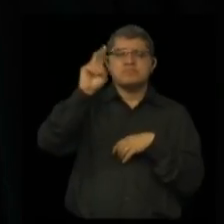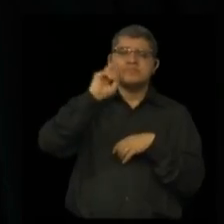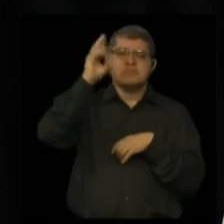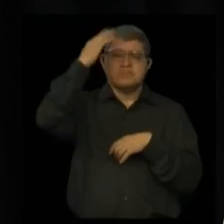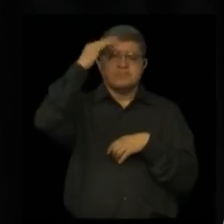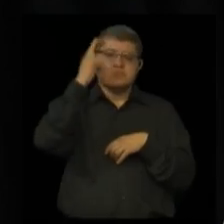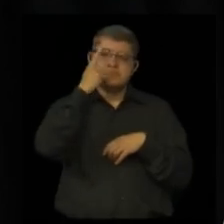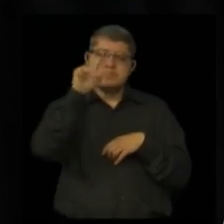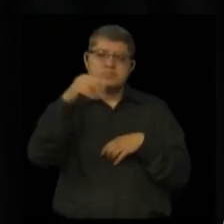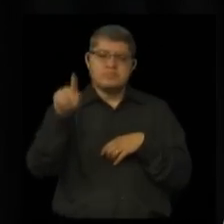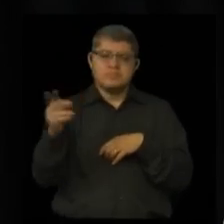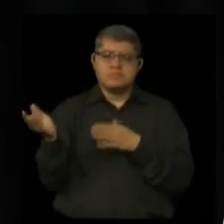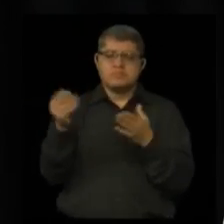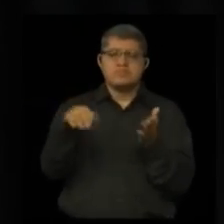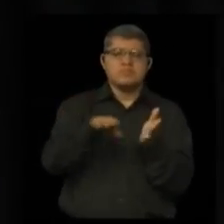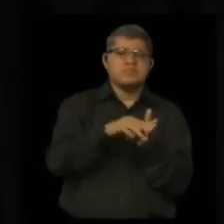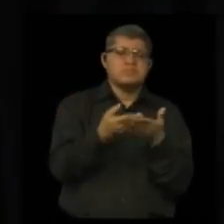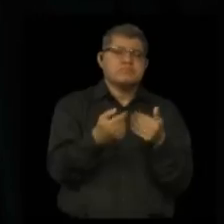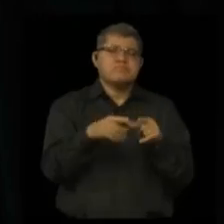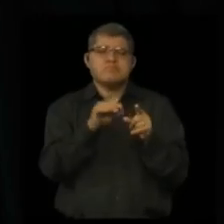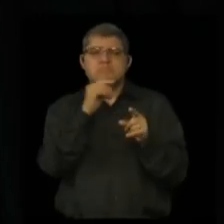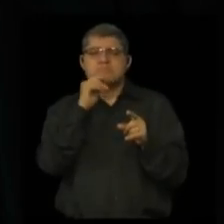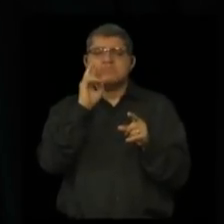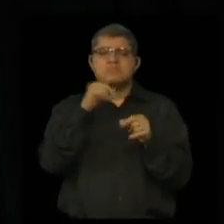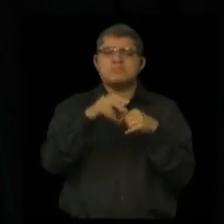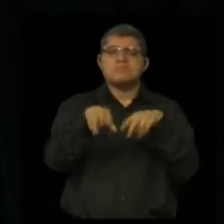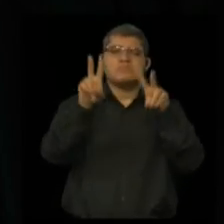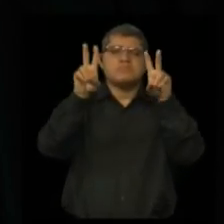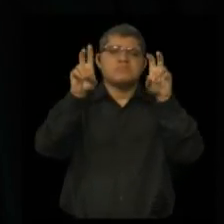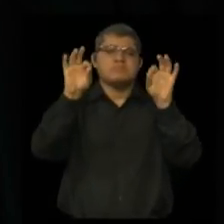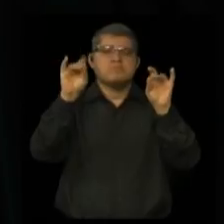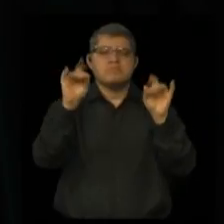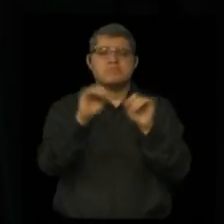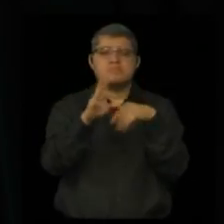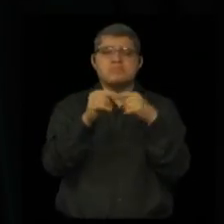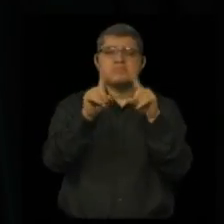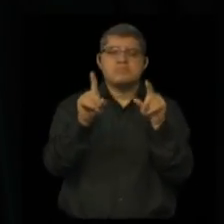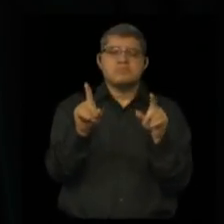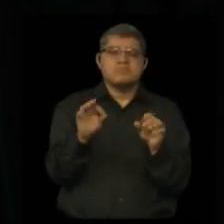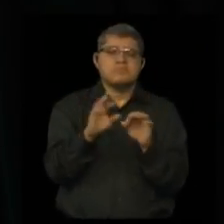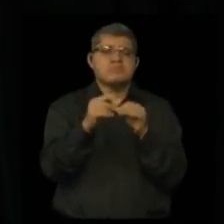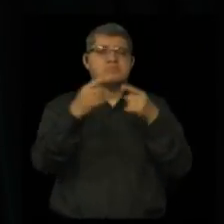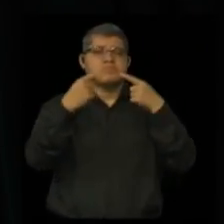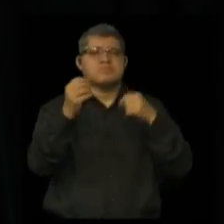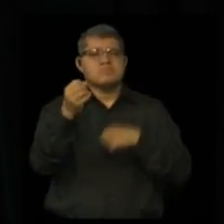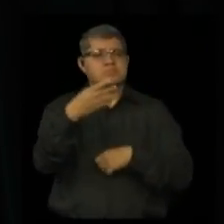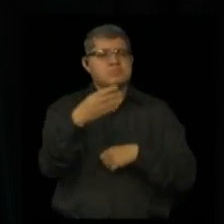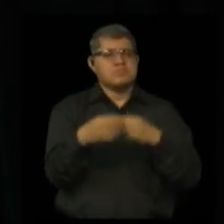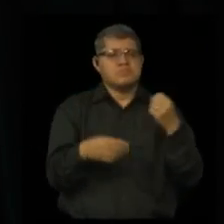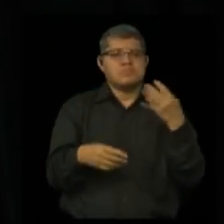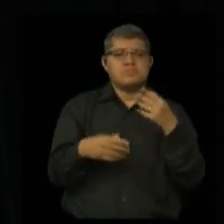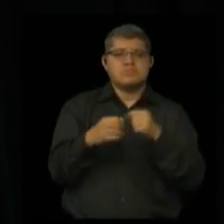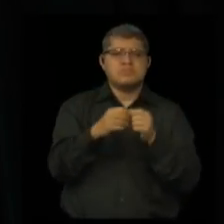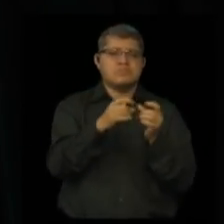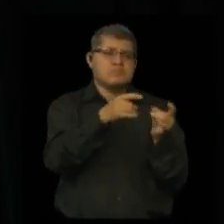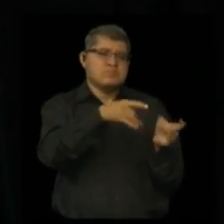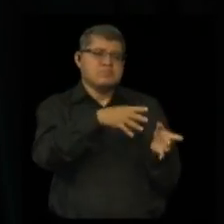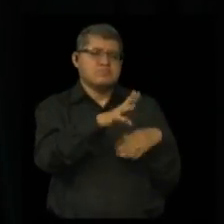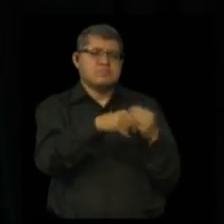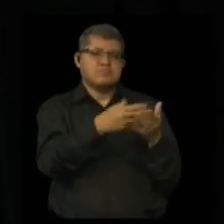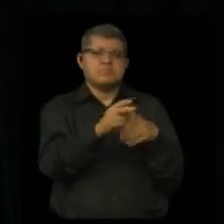com todos os convidados até hoje, acho que não teve nenhum que eu não toquei nesse assunto, que é essa questão da música nova, né? Dessa música